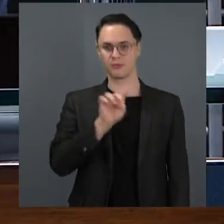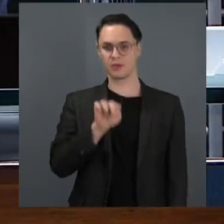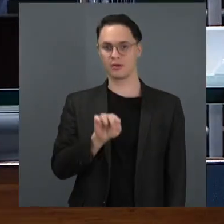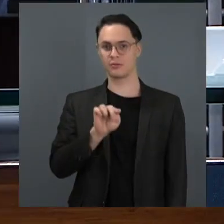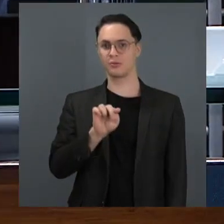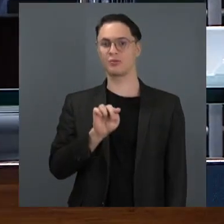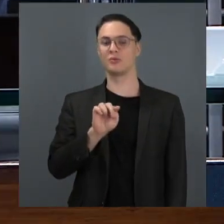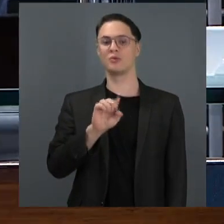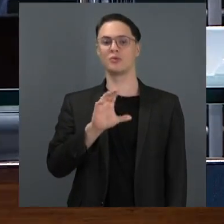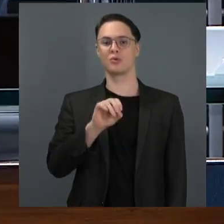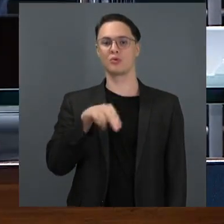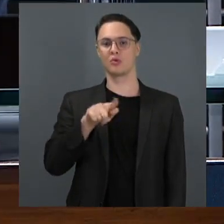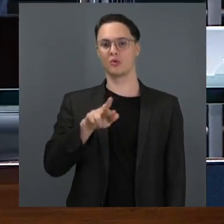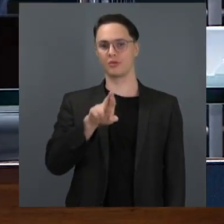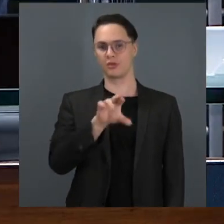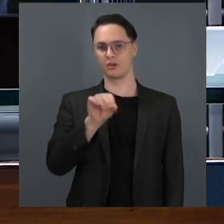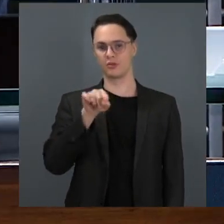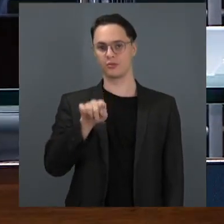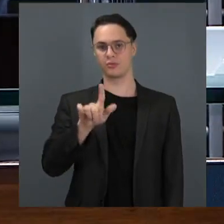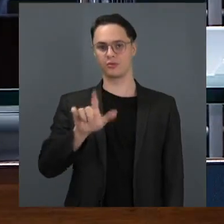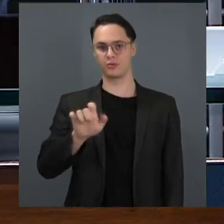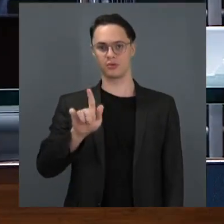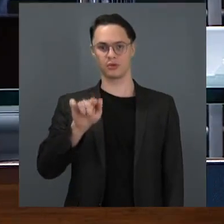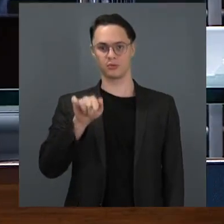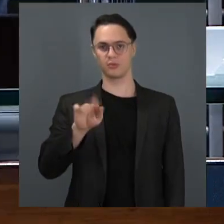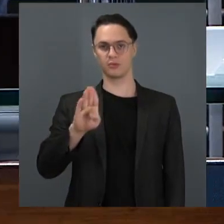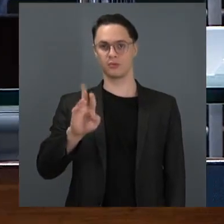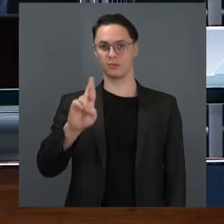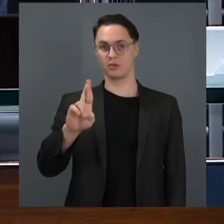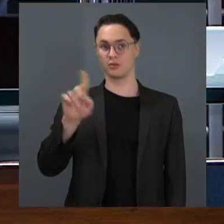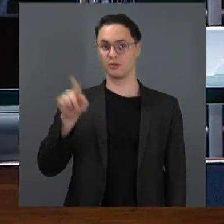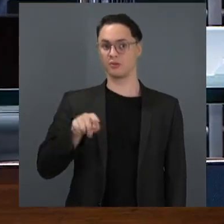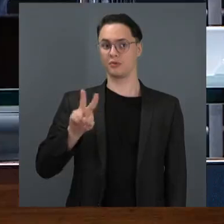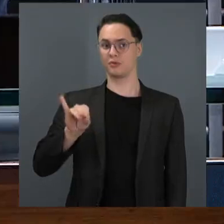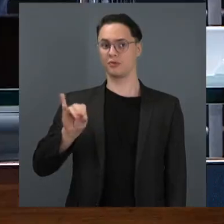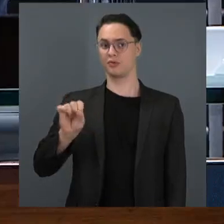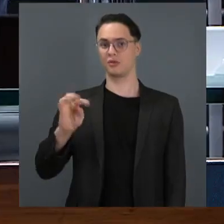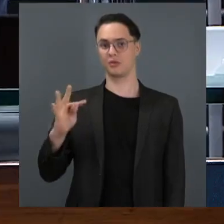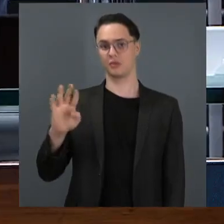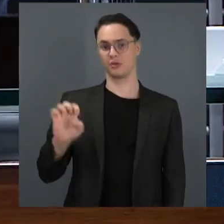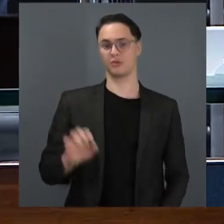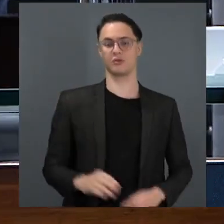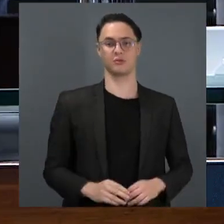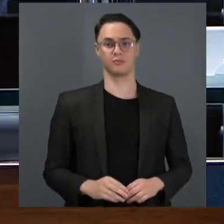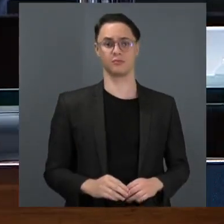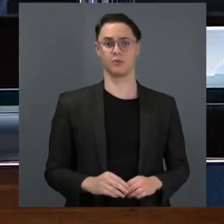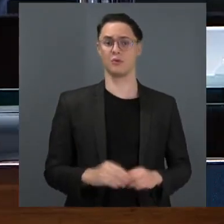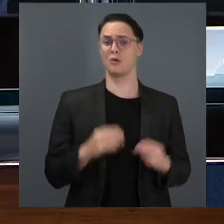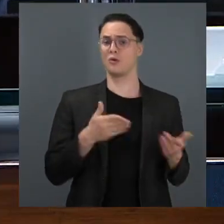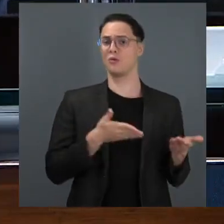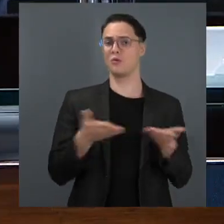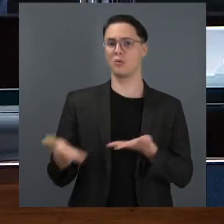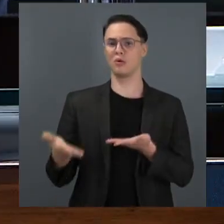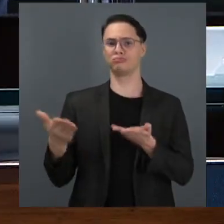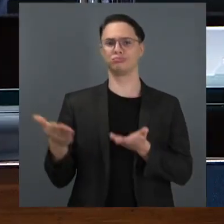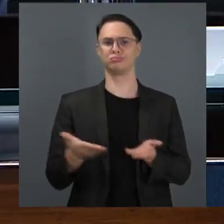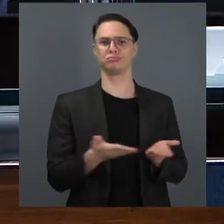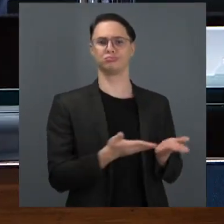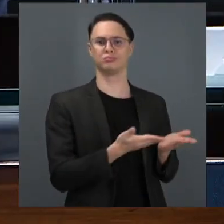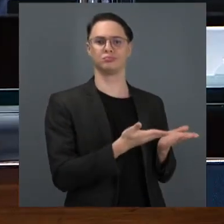www.congressonacional.leg.br/visite. A visitação pode ser realizada nos dias